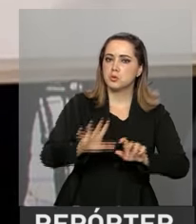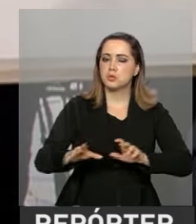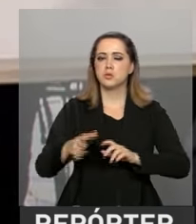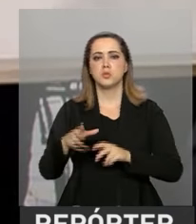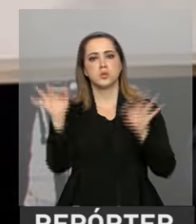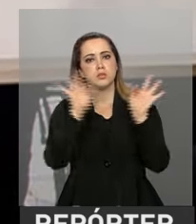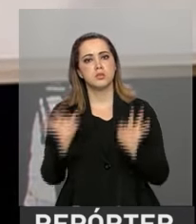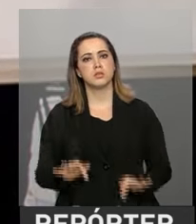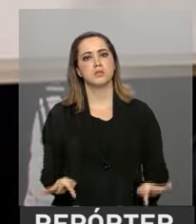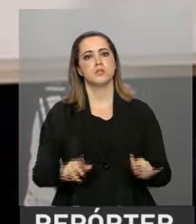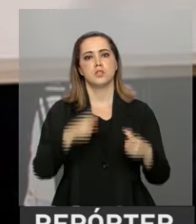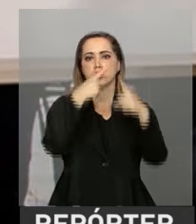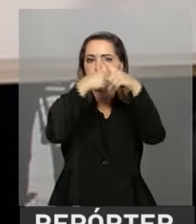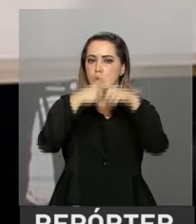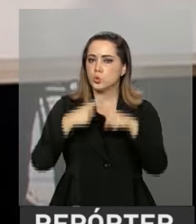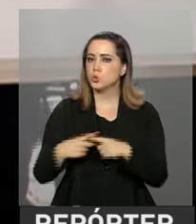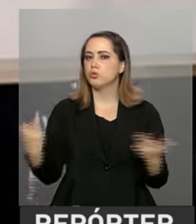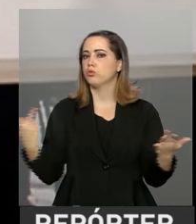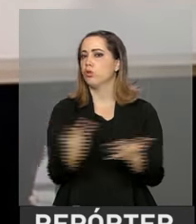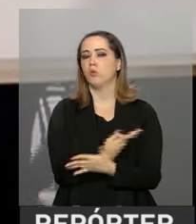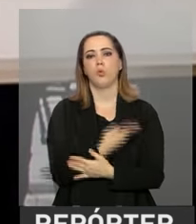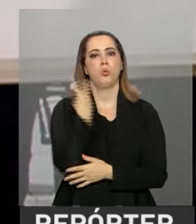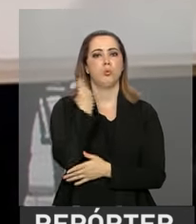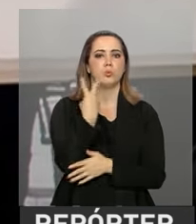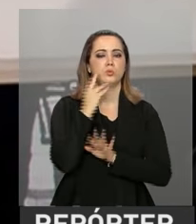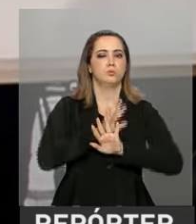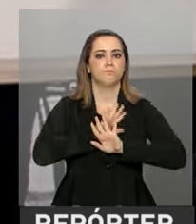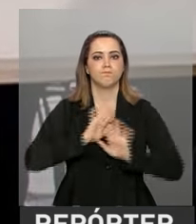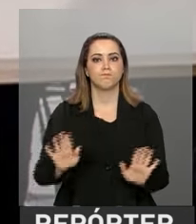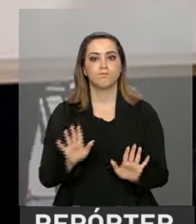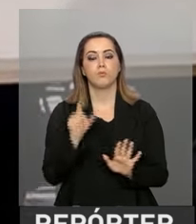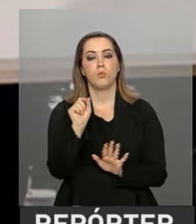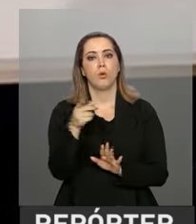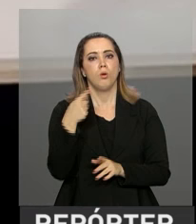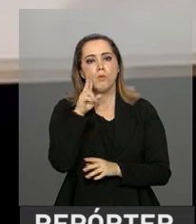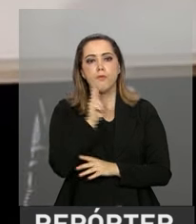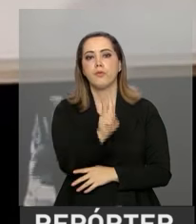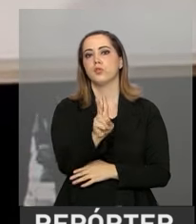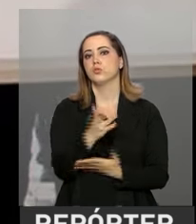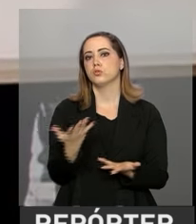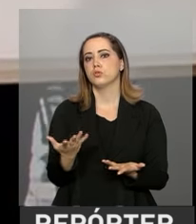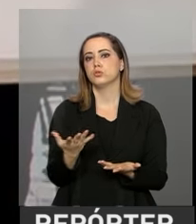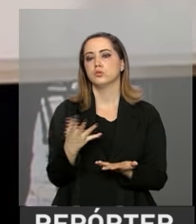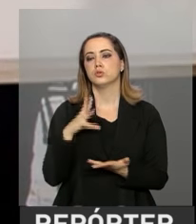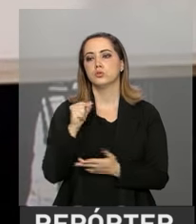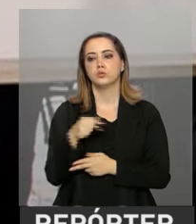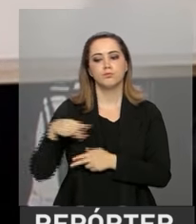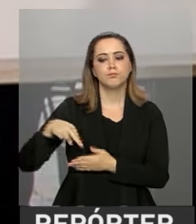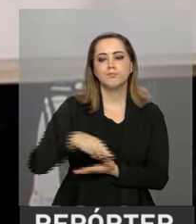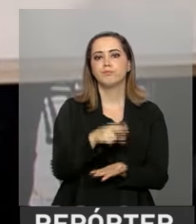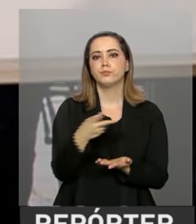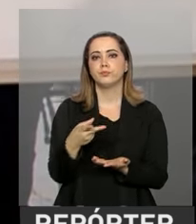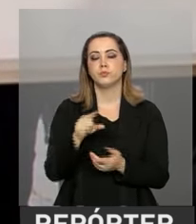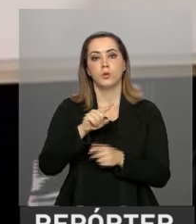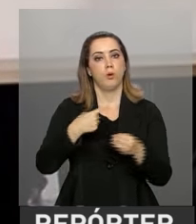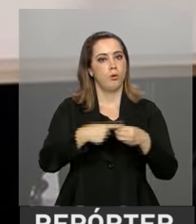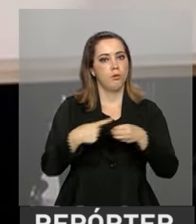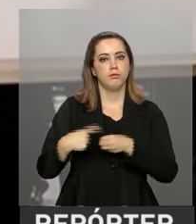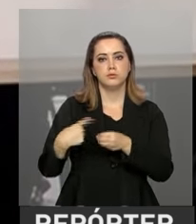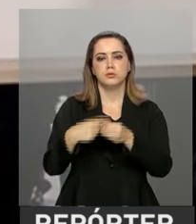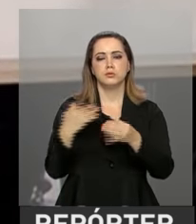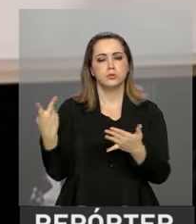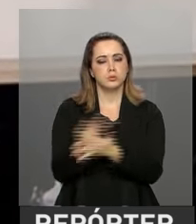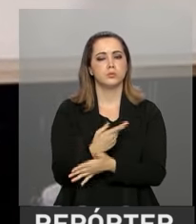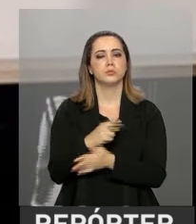acontecido. Percorram os jogos, percorram as as arenas, percorram a o boulevar olímpico e as coisas